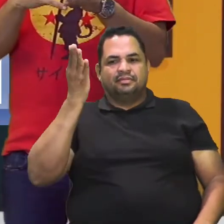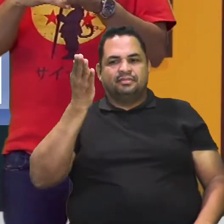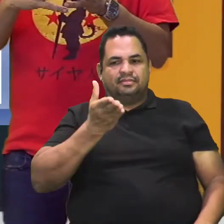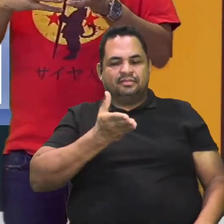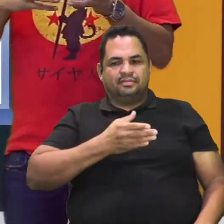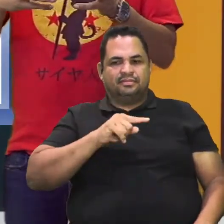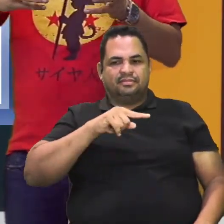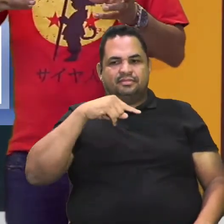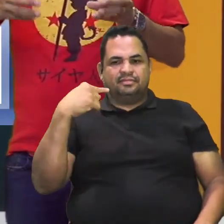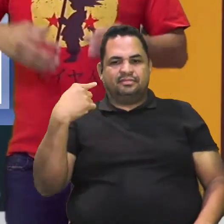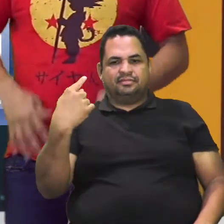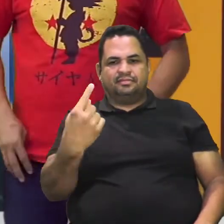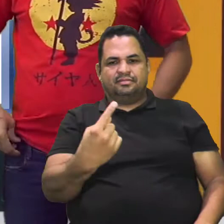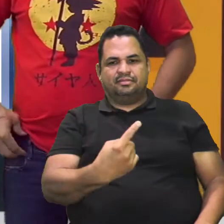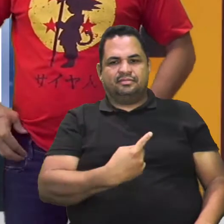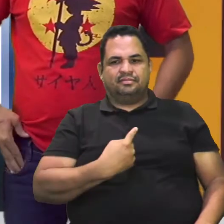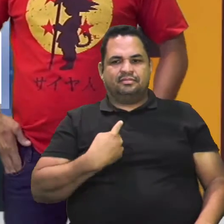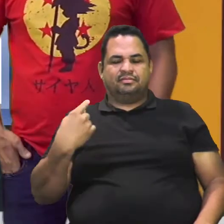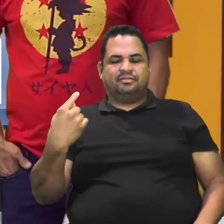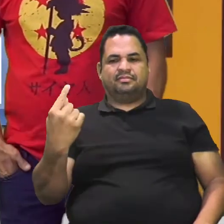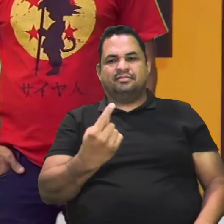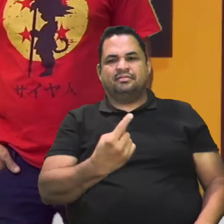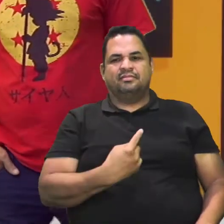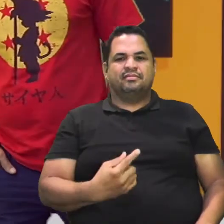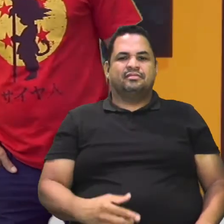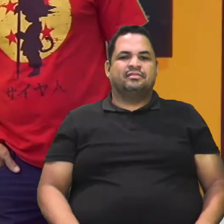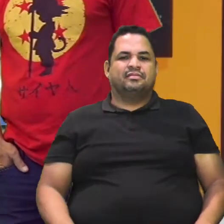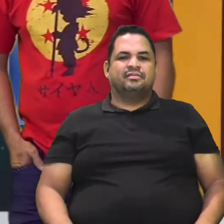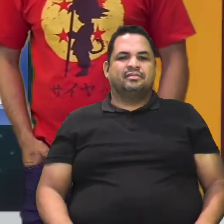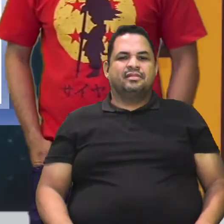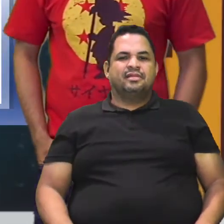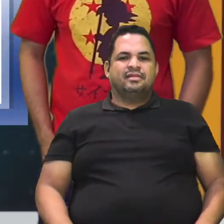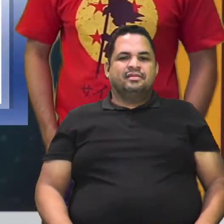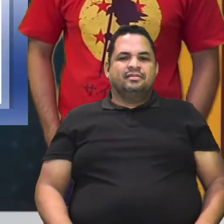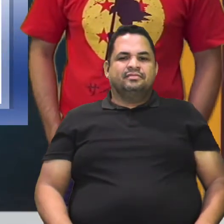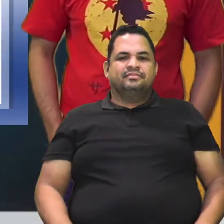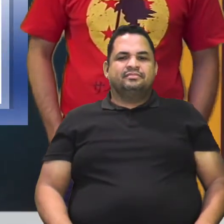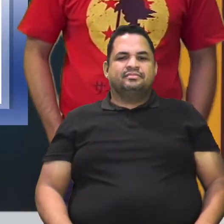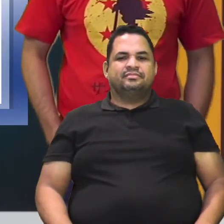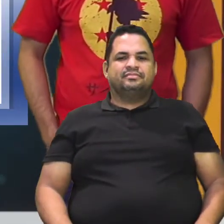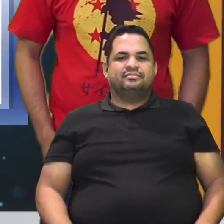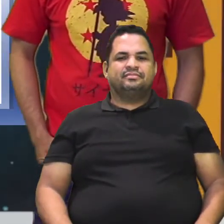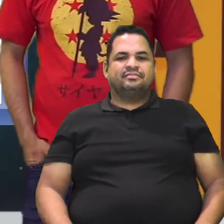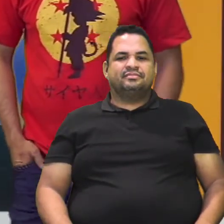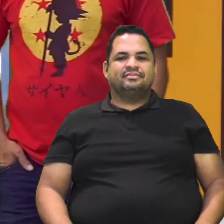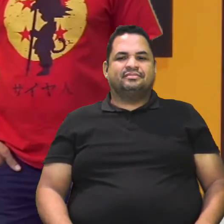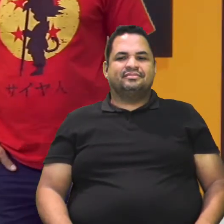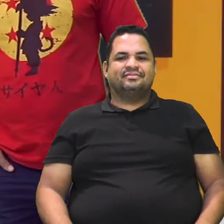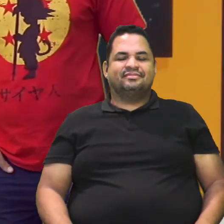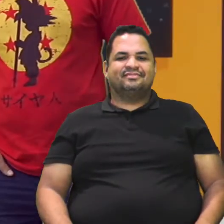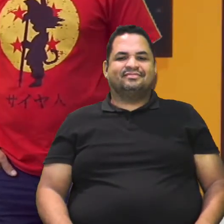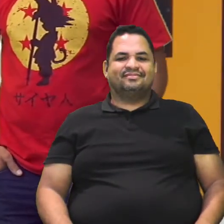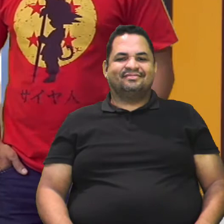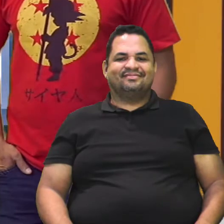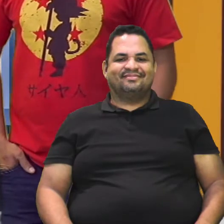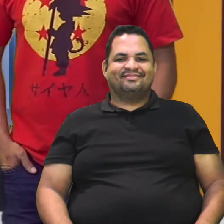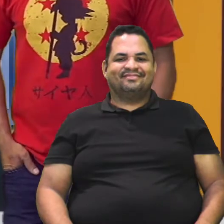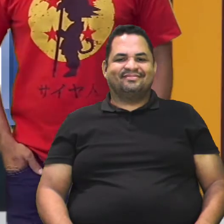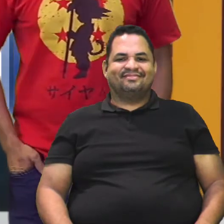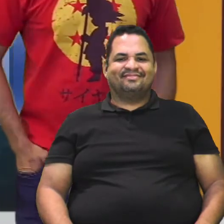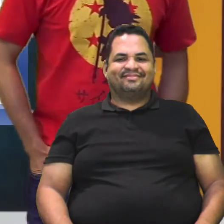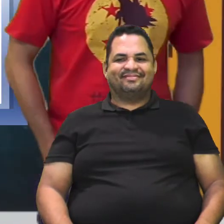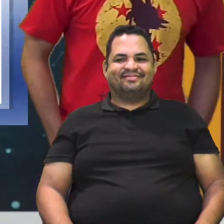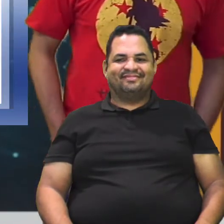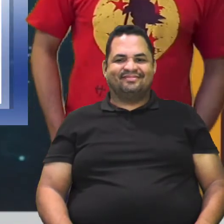parece uma circunferência mais ovalzinha, né? Mais achatada. Olha lá. Olha lá, mais um clique. Mais um clique. Muito